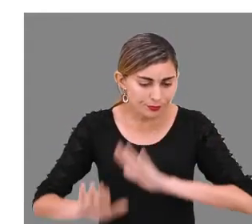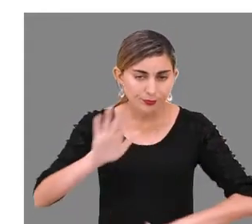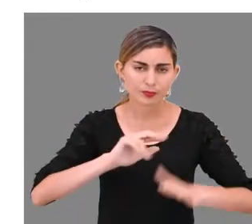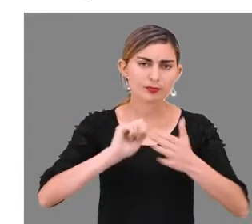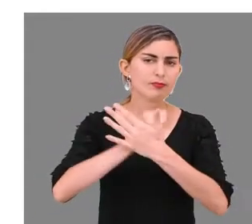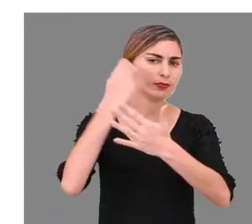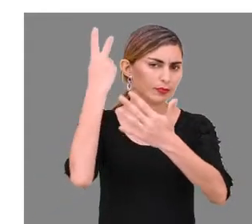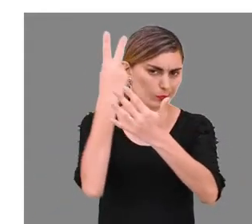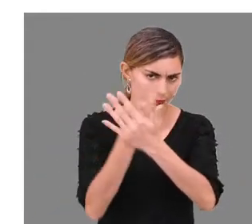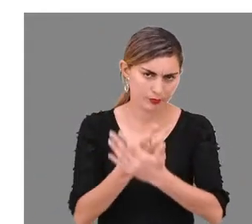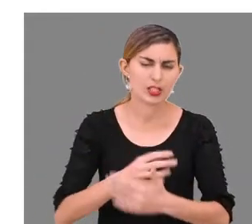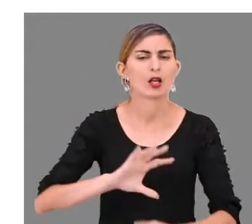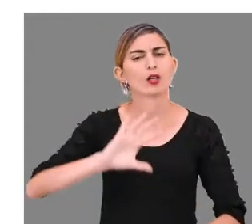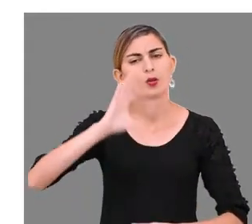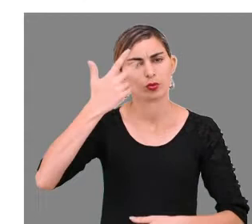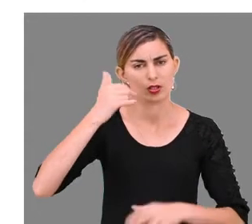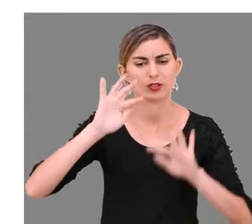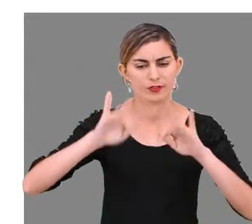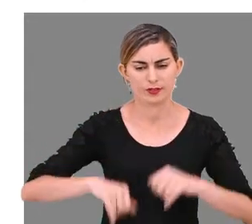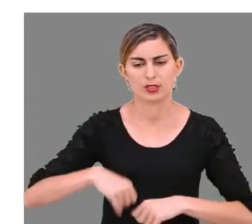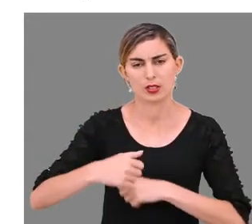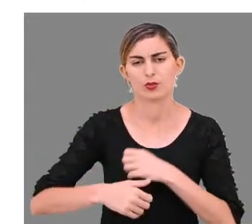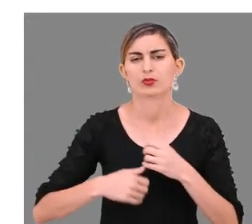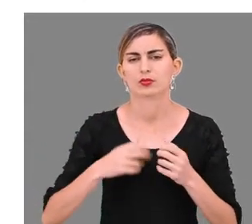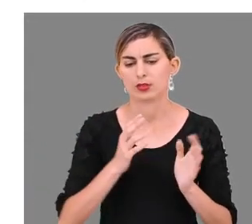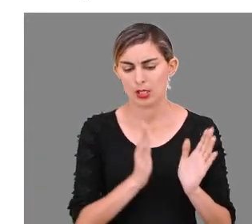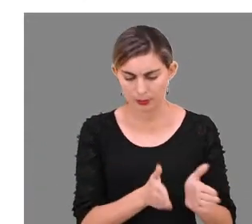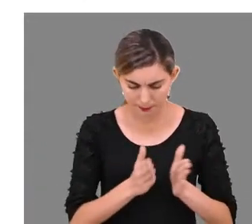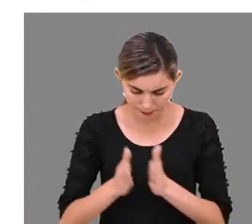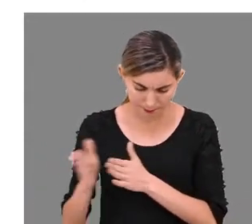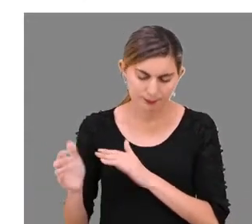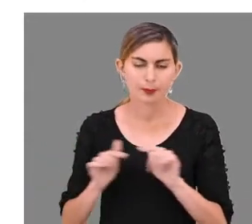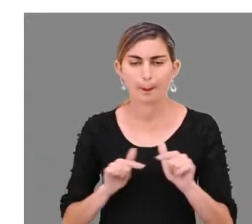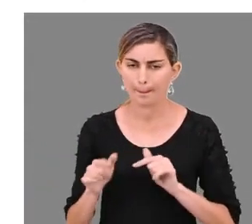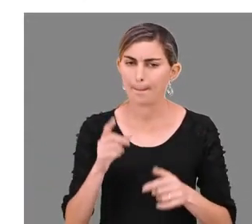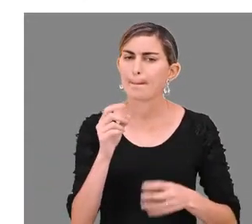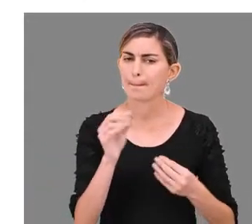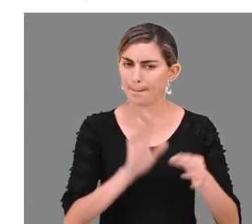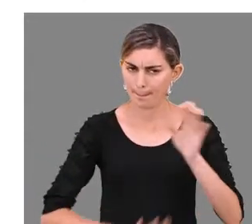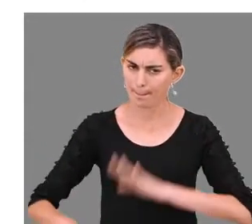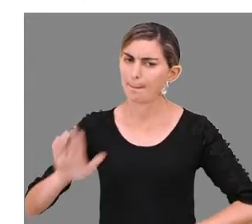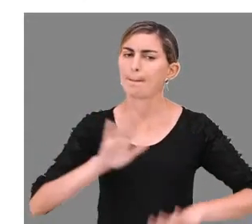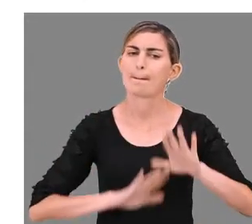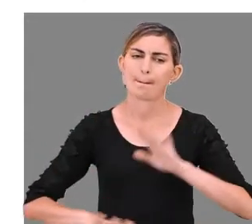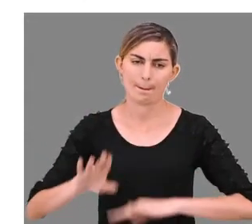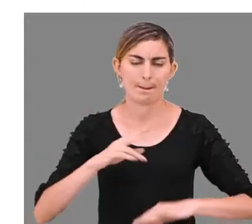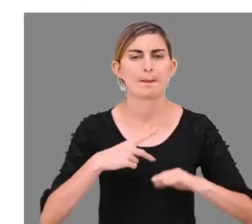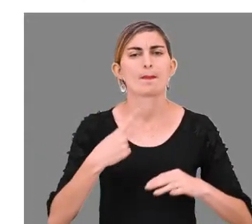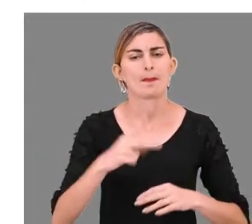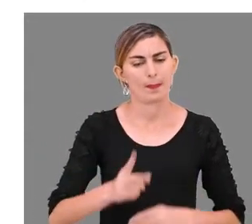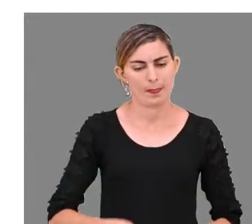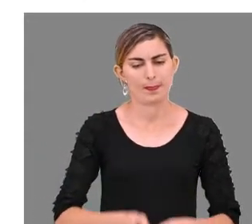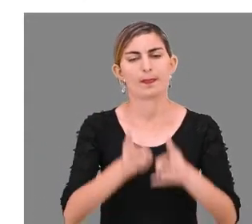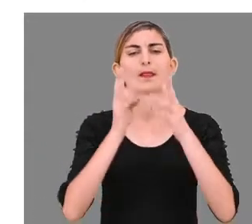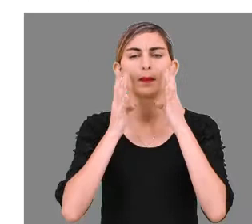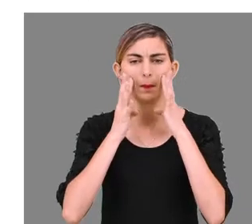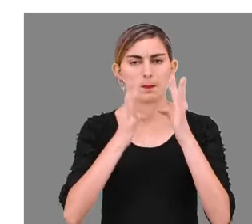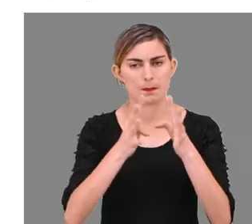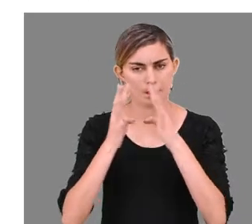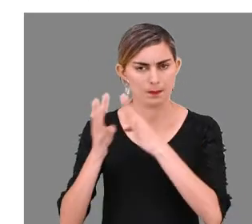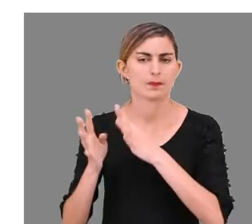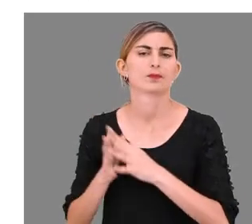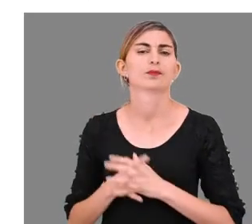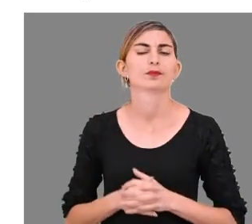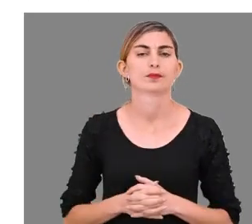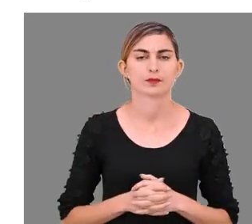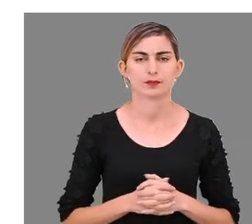cuidado. Muitos acidentes acontecem no fim de cada turno. Então, é muito cuidado com isso, sempre estar atento